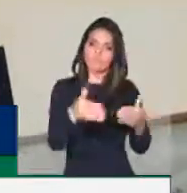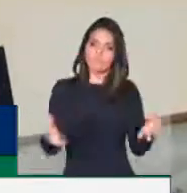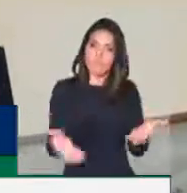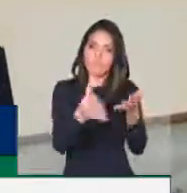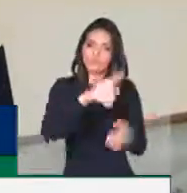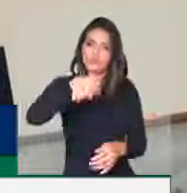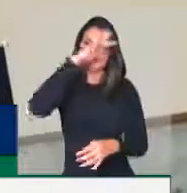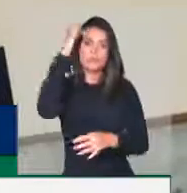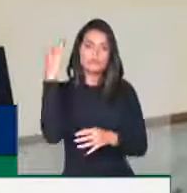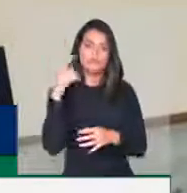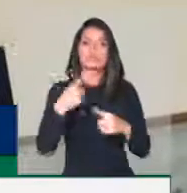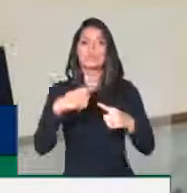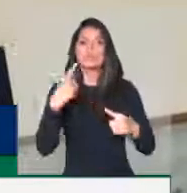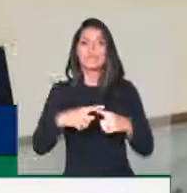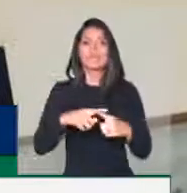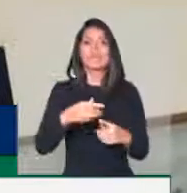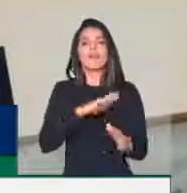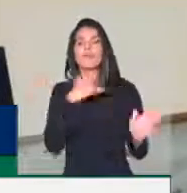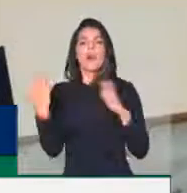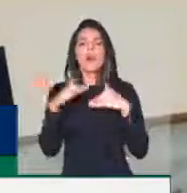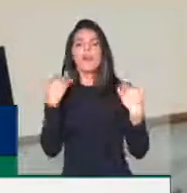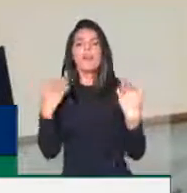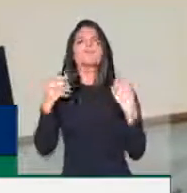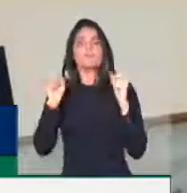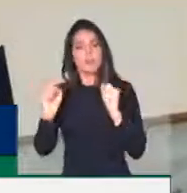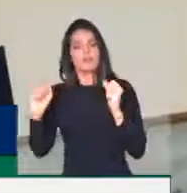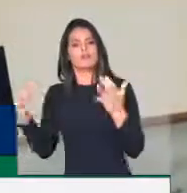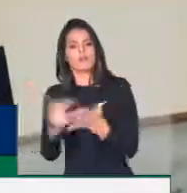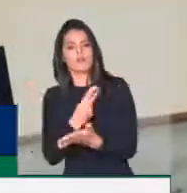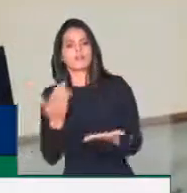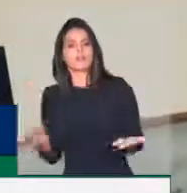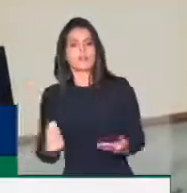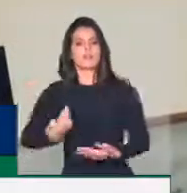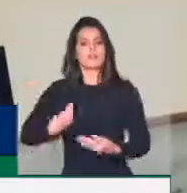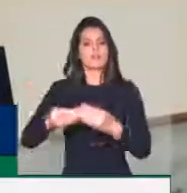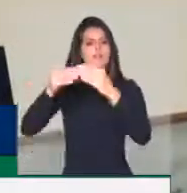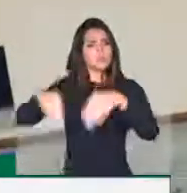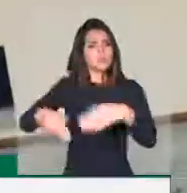perder sua vida e tornar a sua vida ainda mais precarizadas. Por isso, nós vamos votar contrário a essa matéria, deputado.